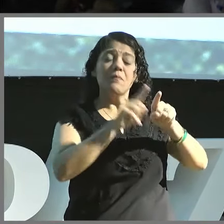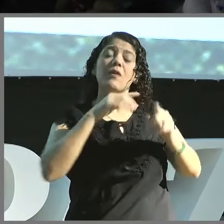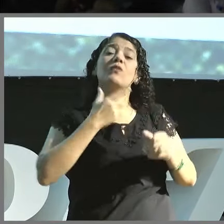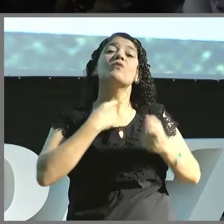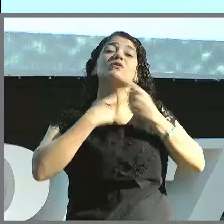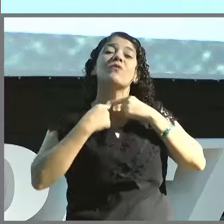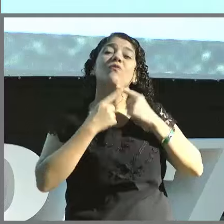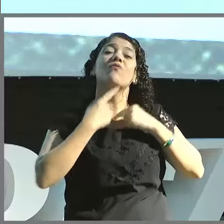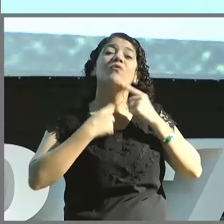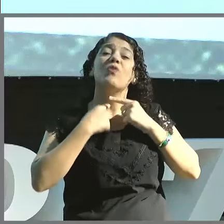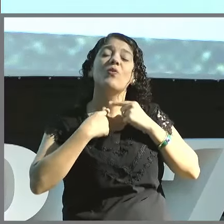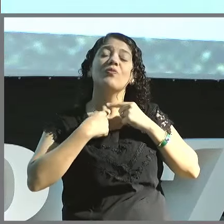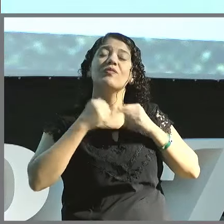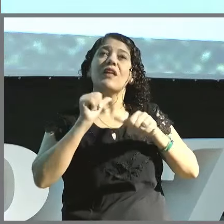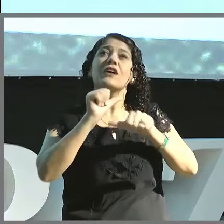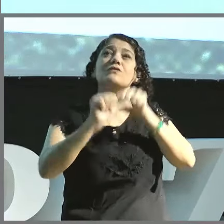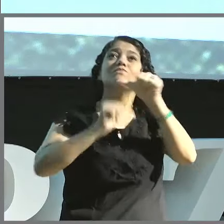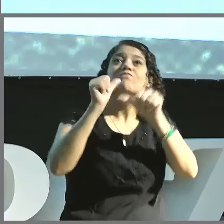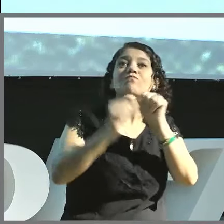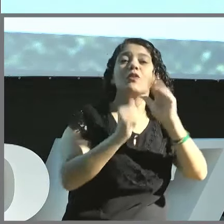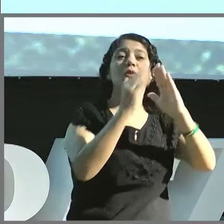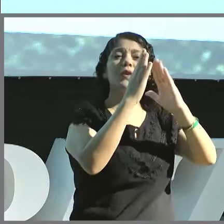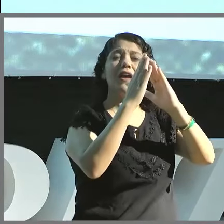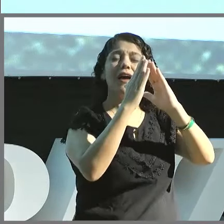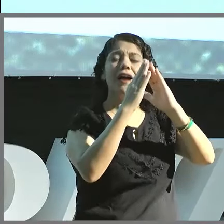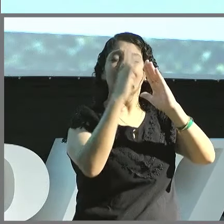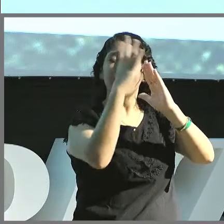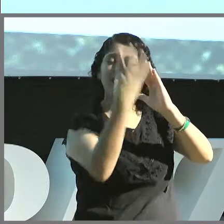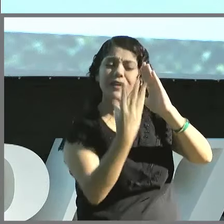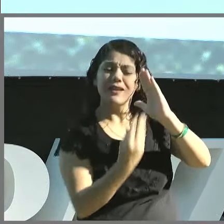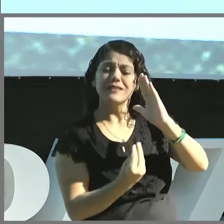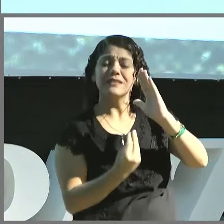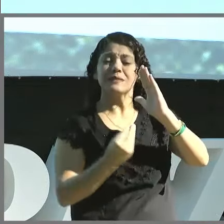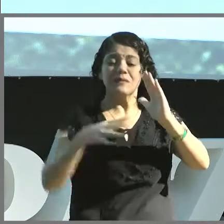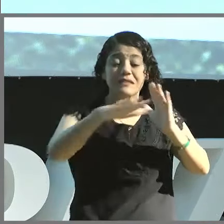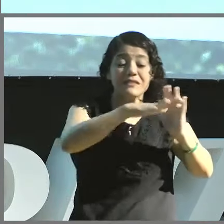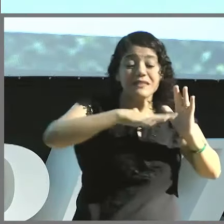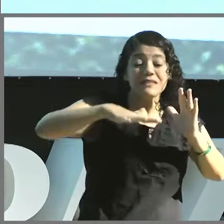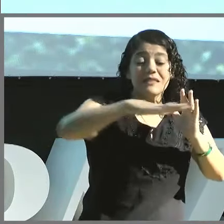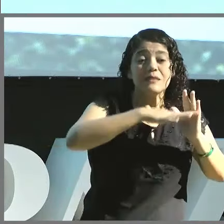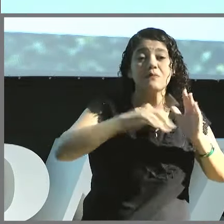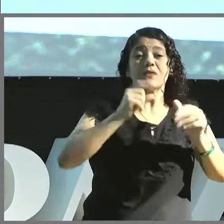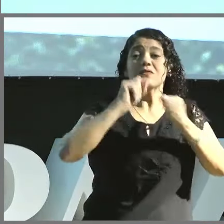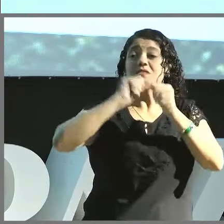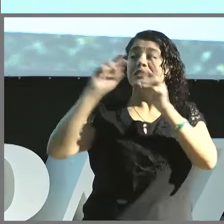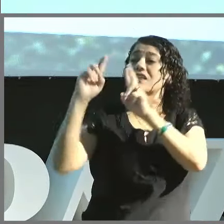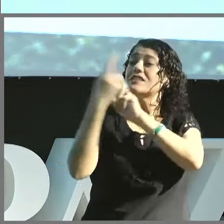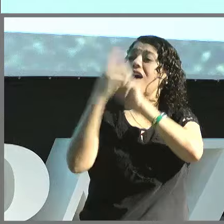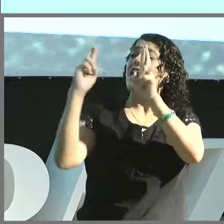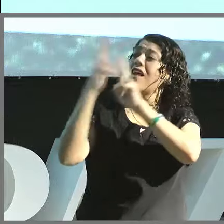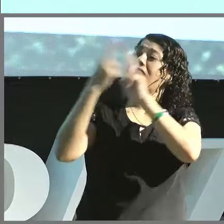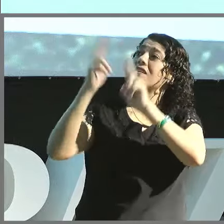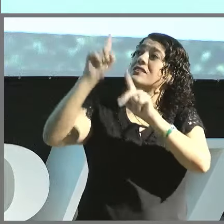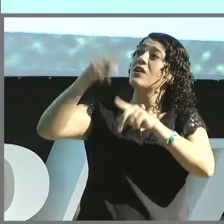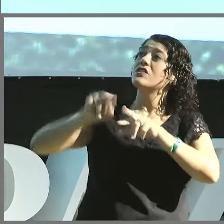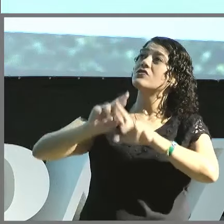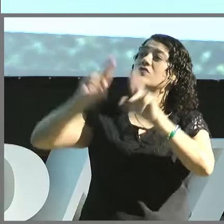públicas, nos nossos espaços profissionais e, sobretudo, na relação com os